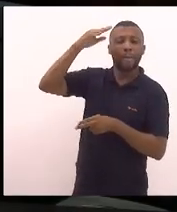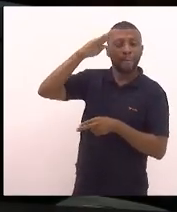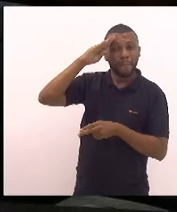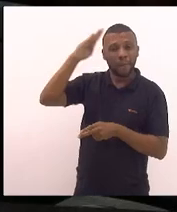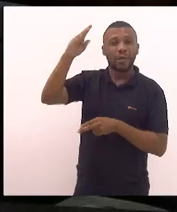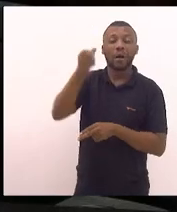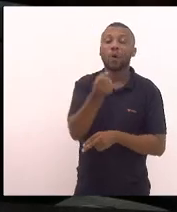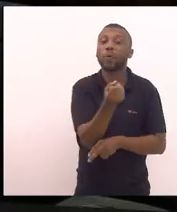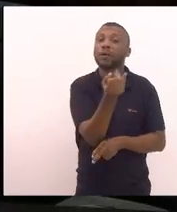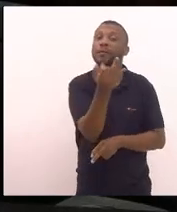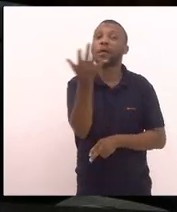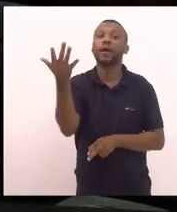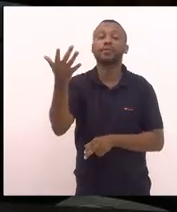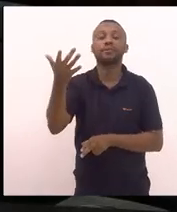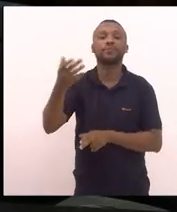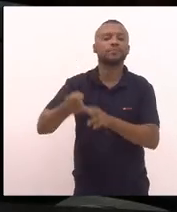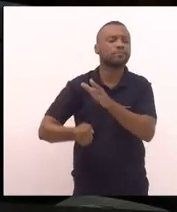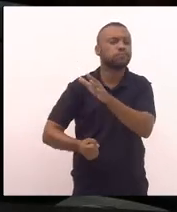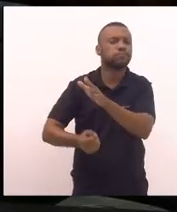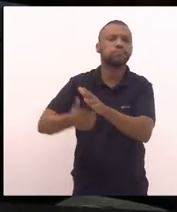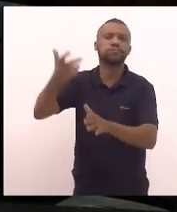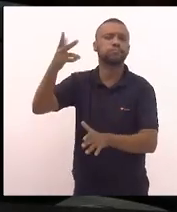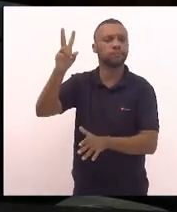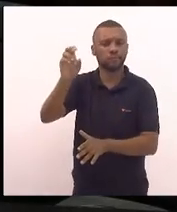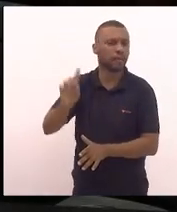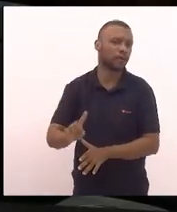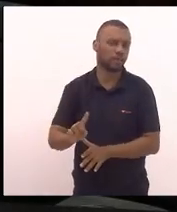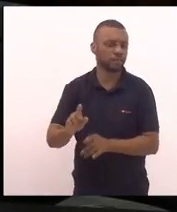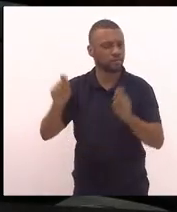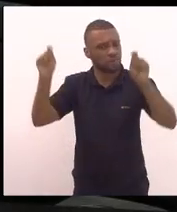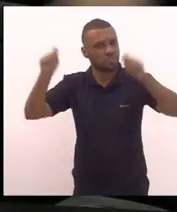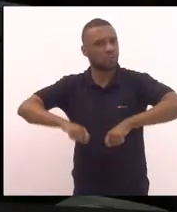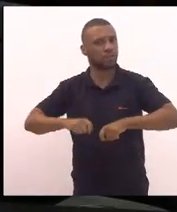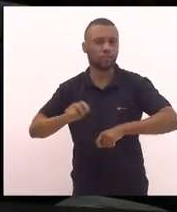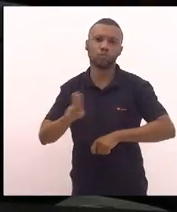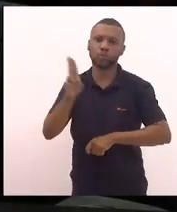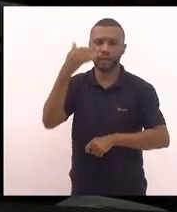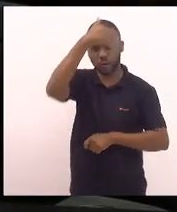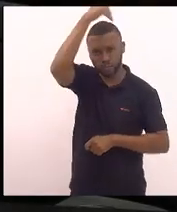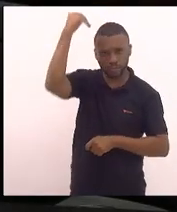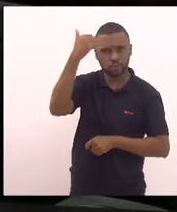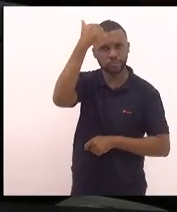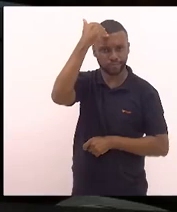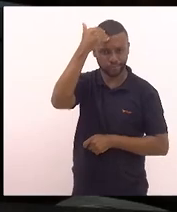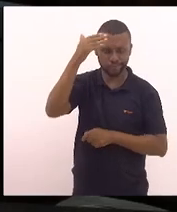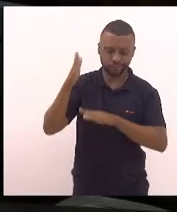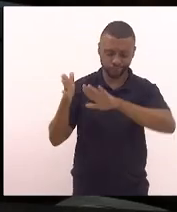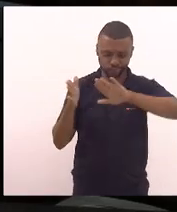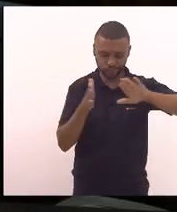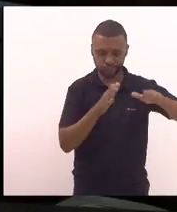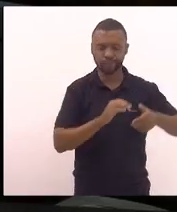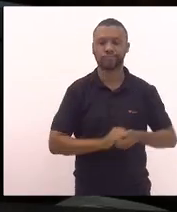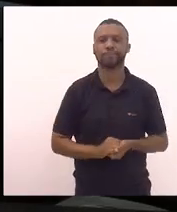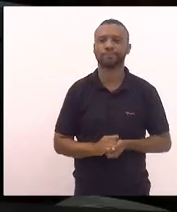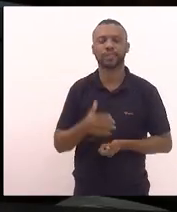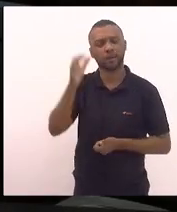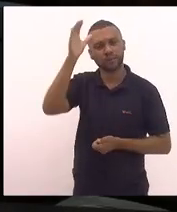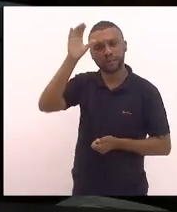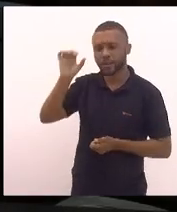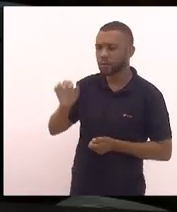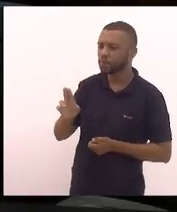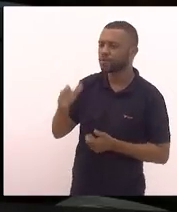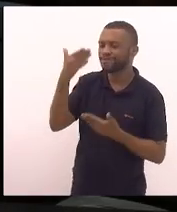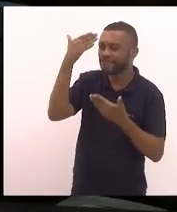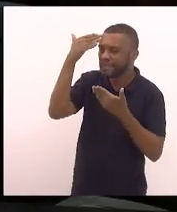número de vezes possíveis. Tia Ju, eu agradeço muito de estar aqui hoje e ver o que eu